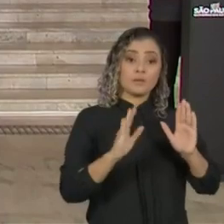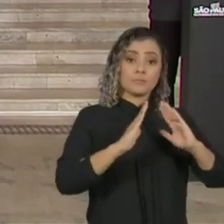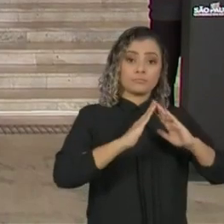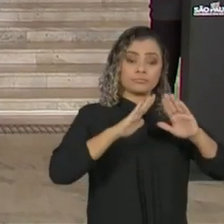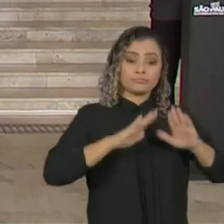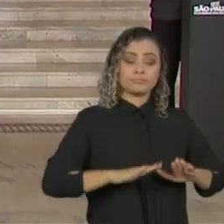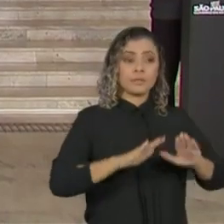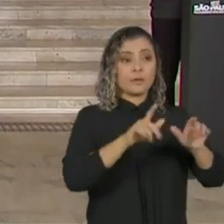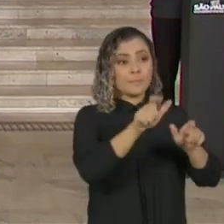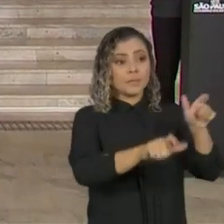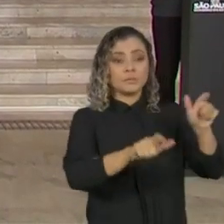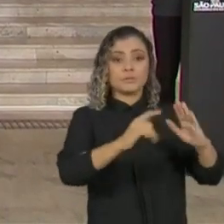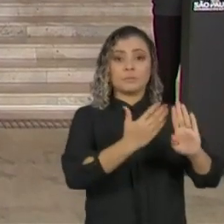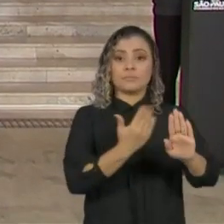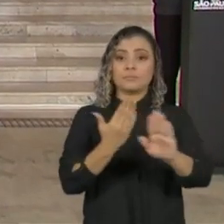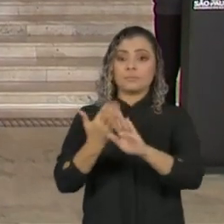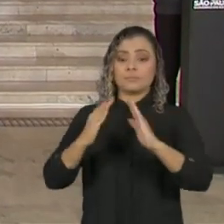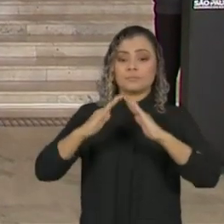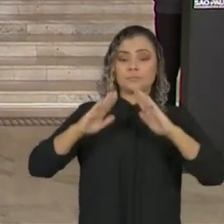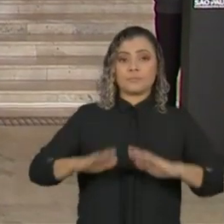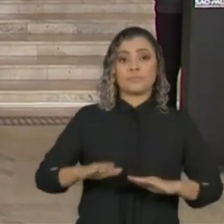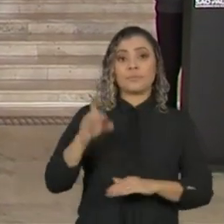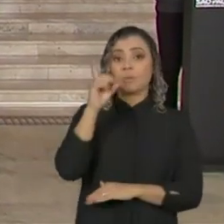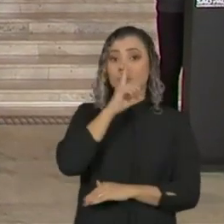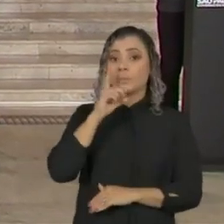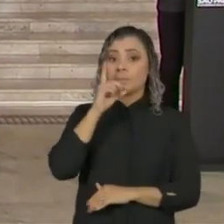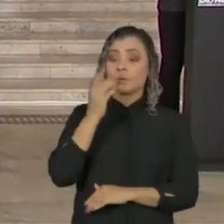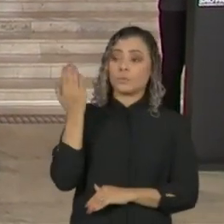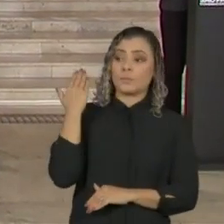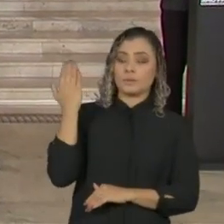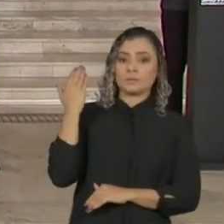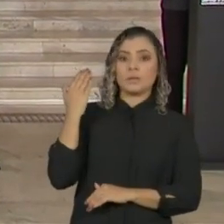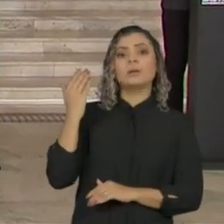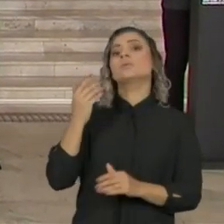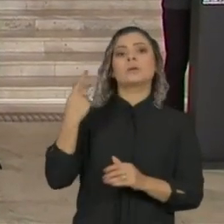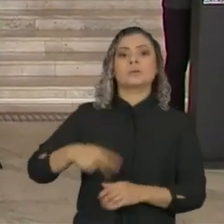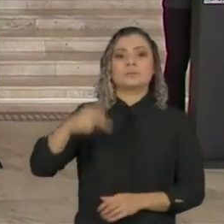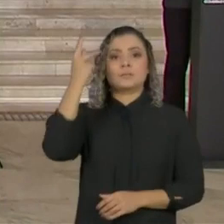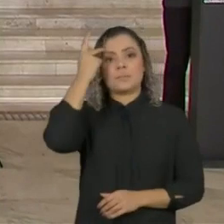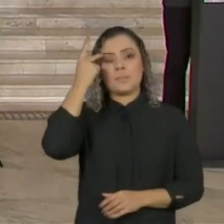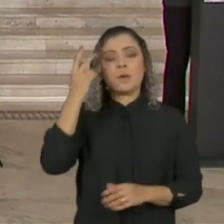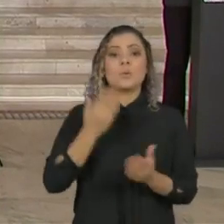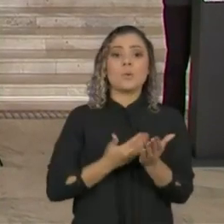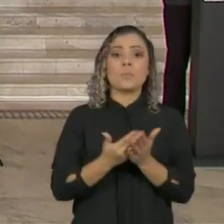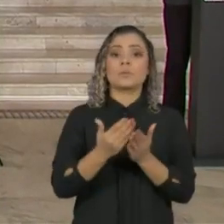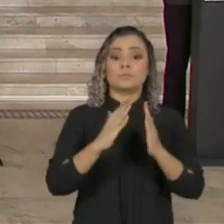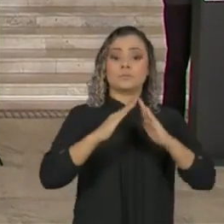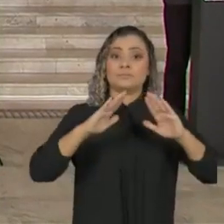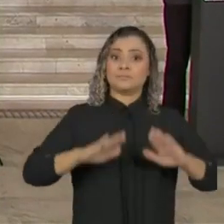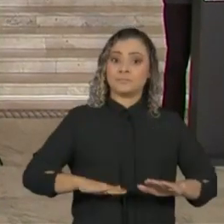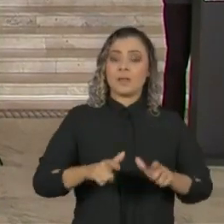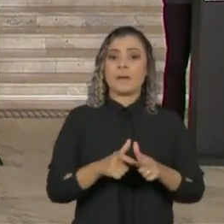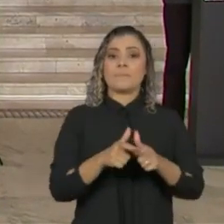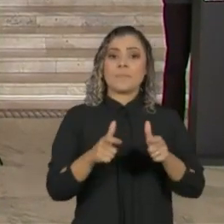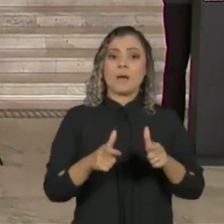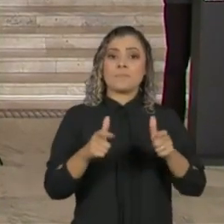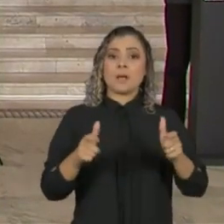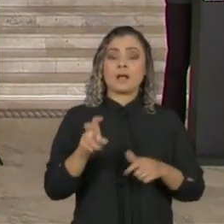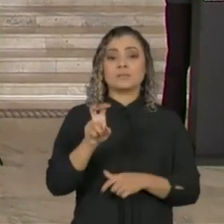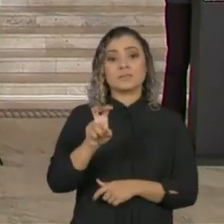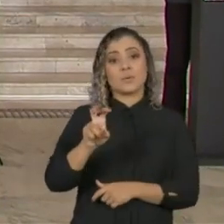nas casas. No domingo, essa proporção dos paulistas e paulistanos que ficaram em casa foi de